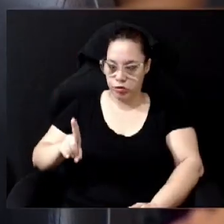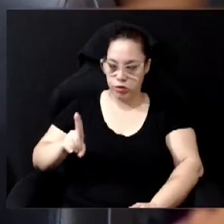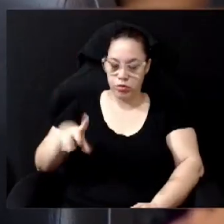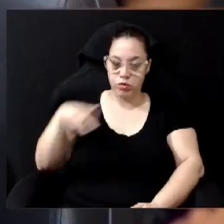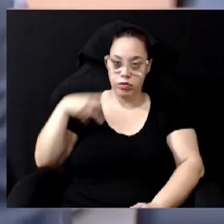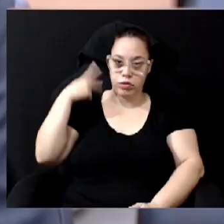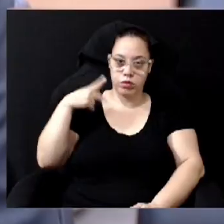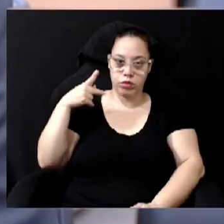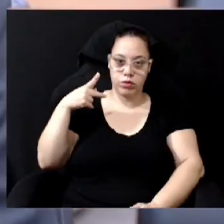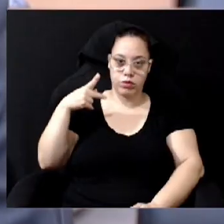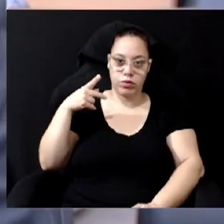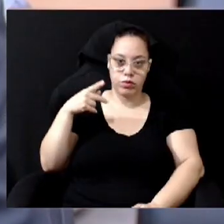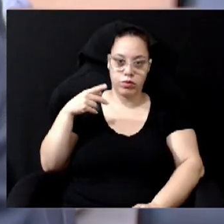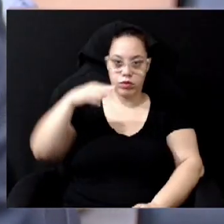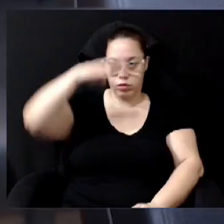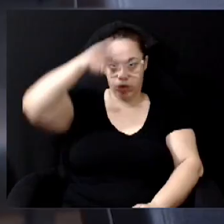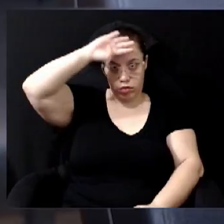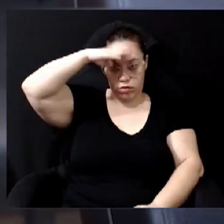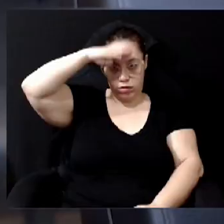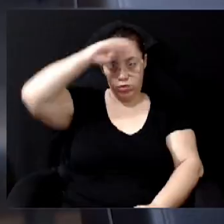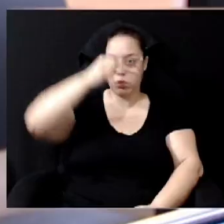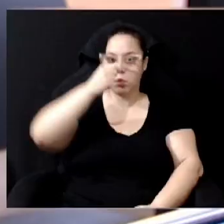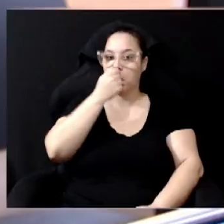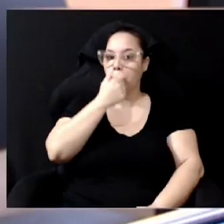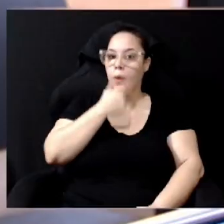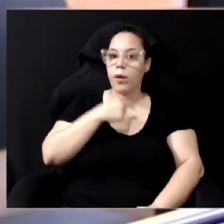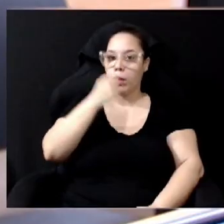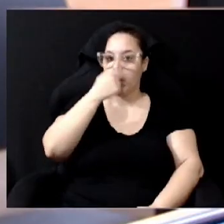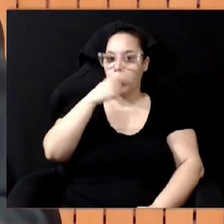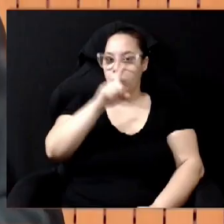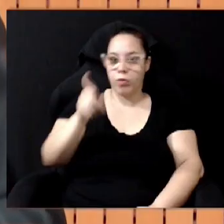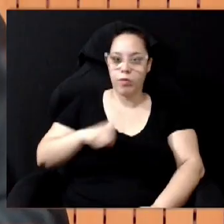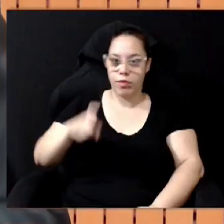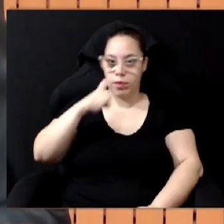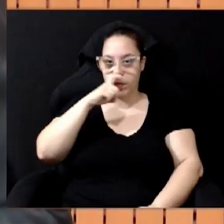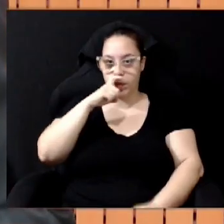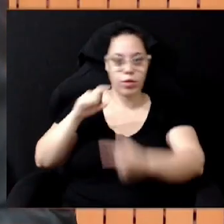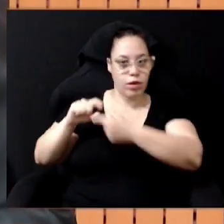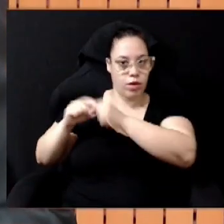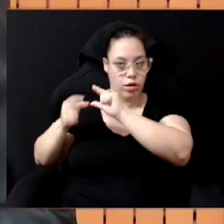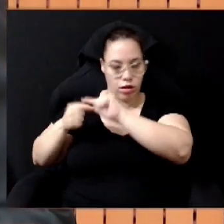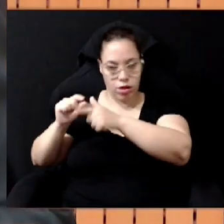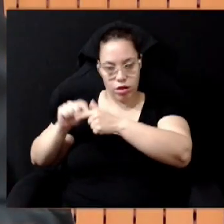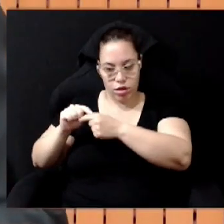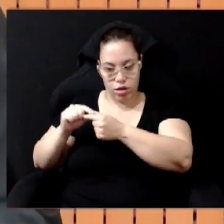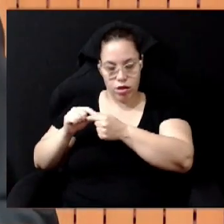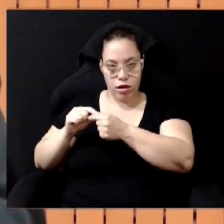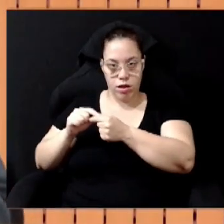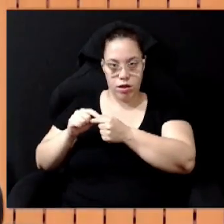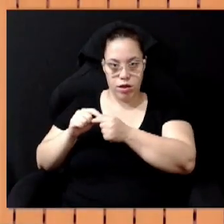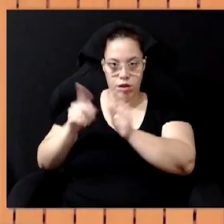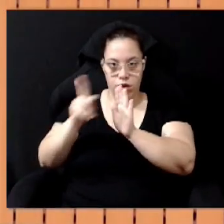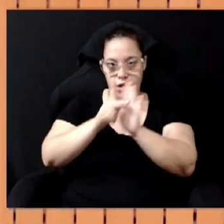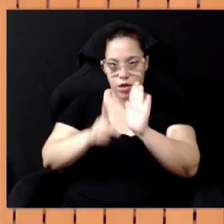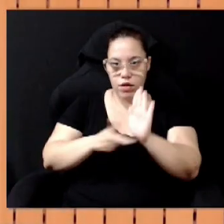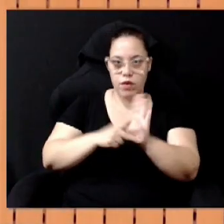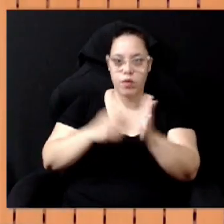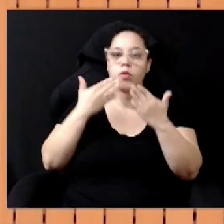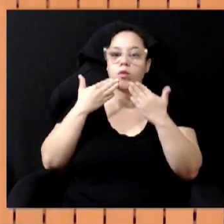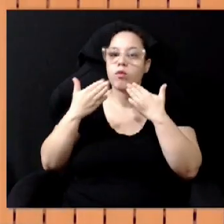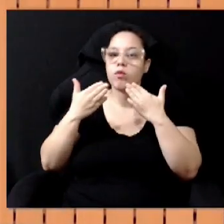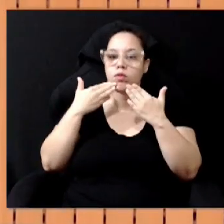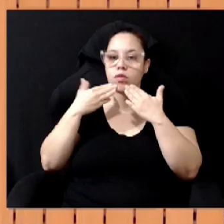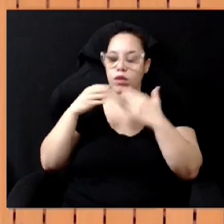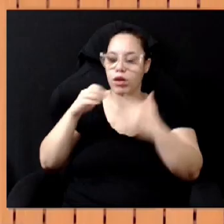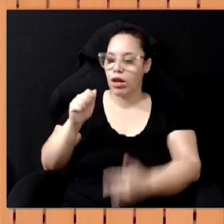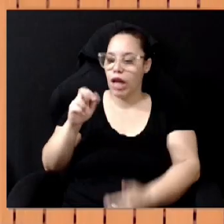Marcelo da Farmácia, Marrom Cunha, Zé Carlos e Major Jaime. A proposta nasceu de uma conversa, encontrei com o Haroldo